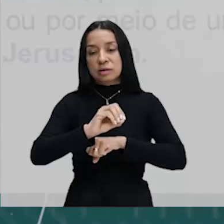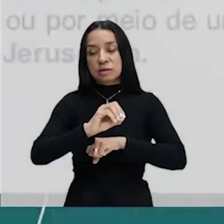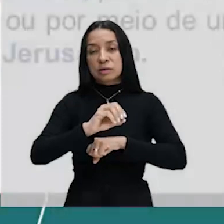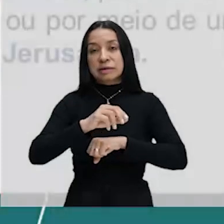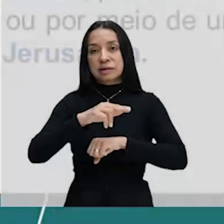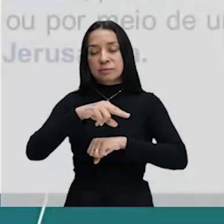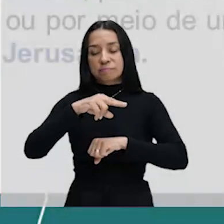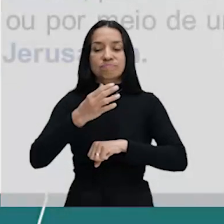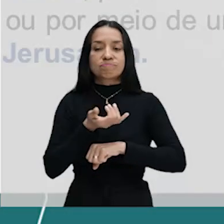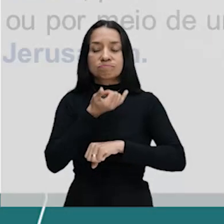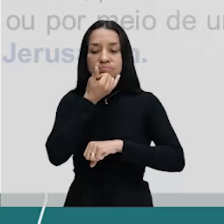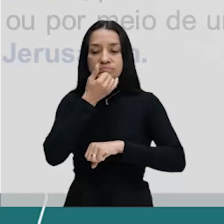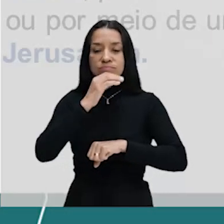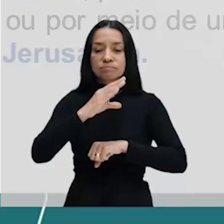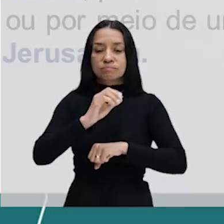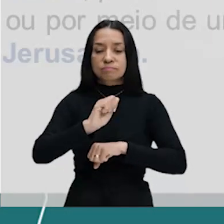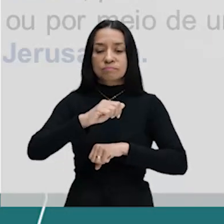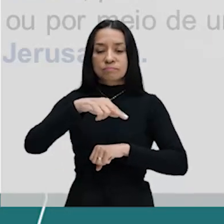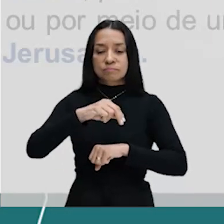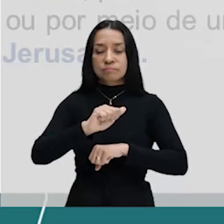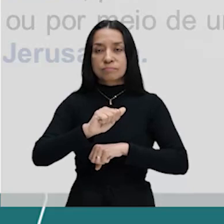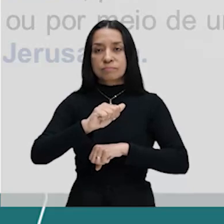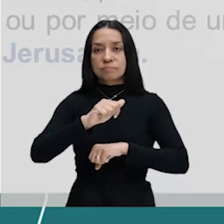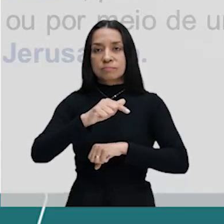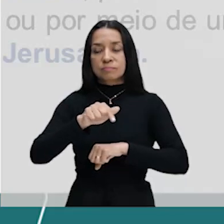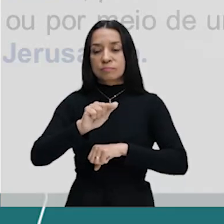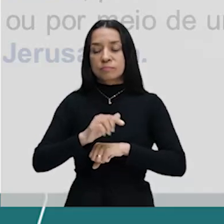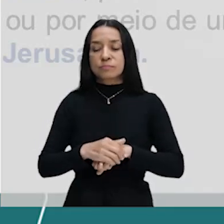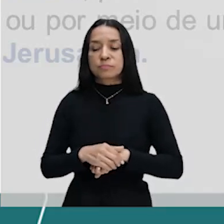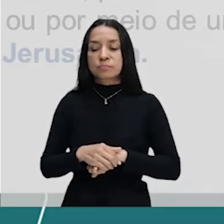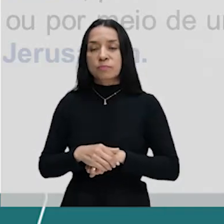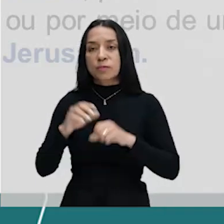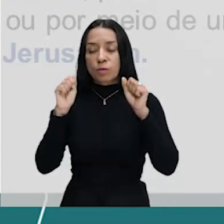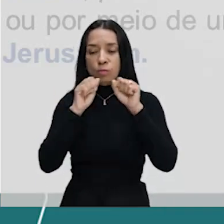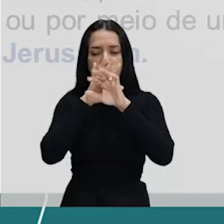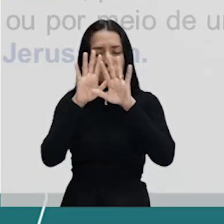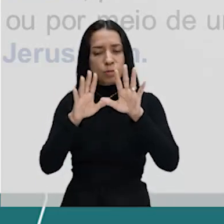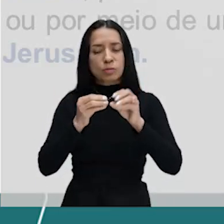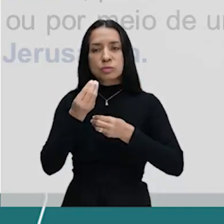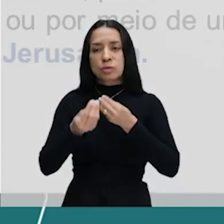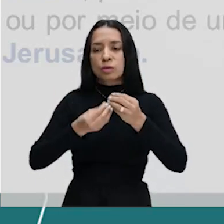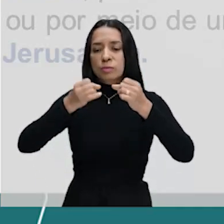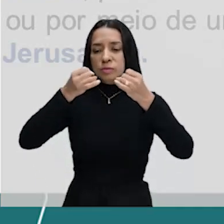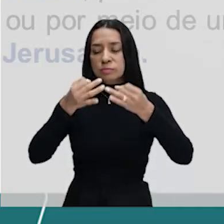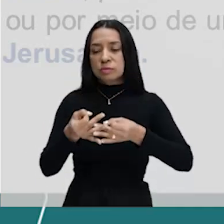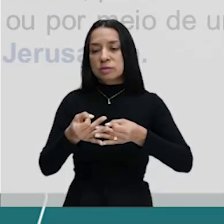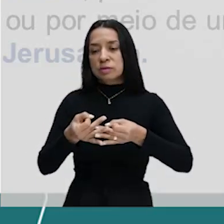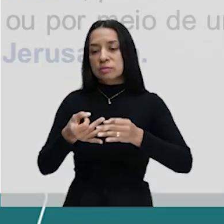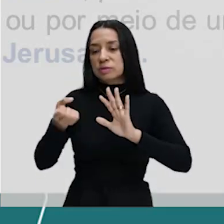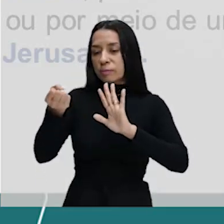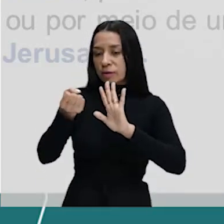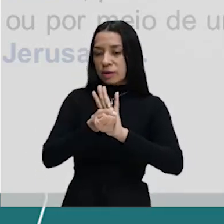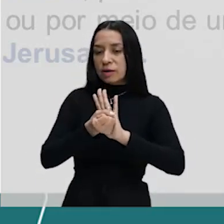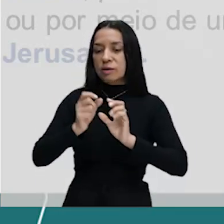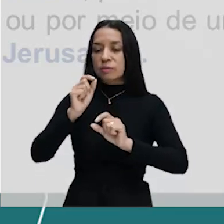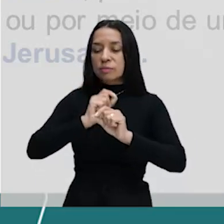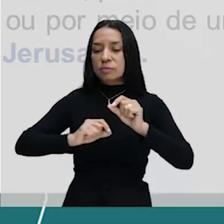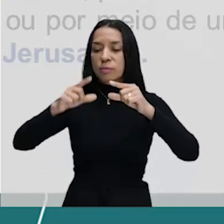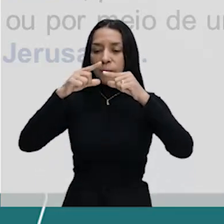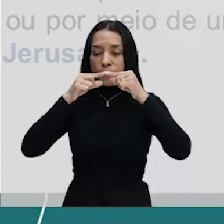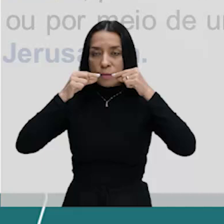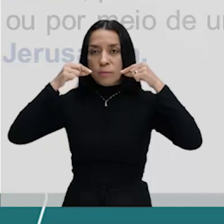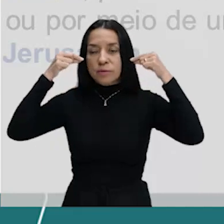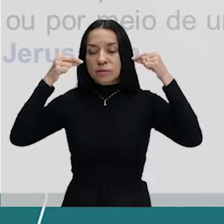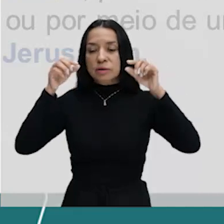nós falamos, a história política hebraica é uma história marcada pelos patriarcas, pelos juízes e pela